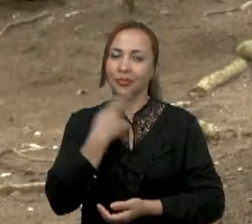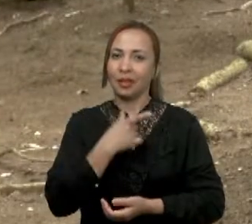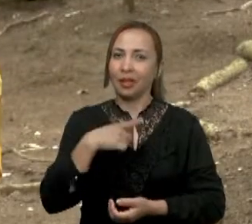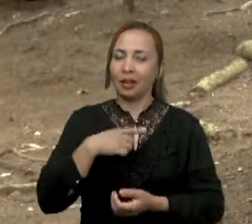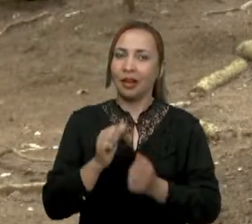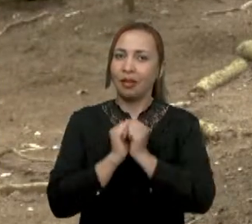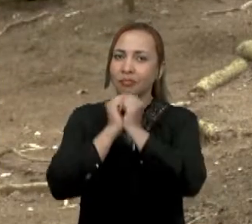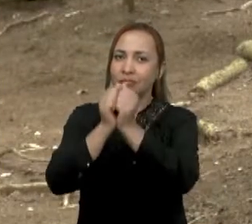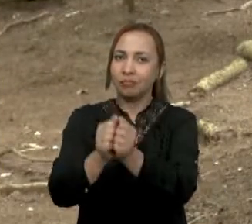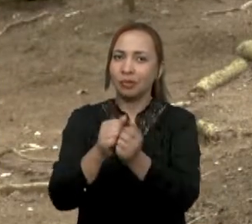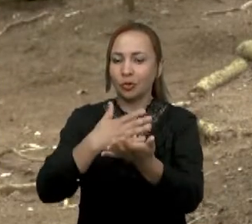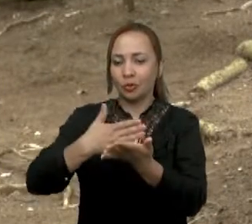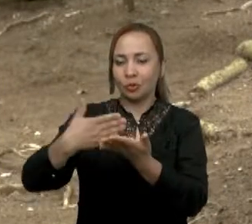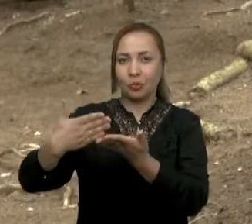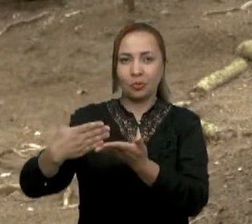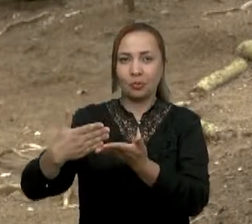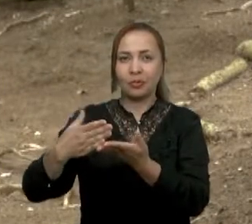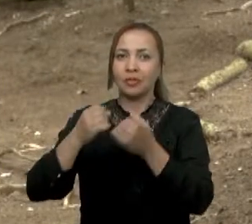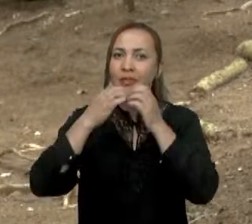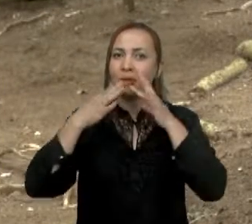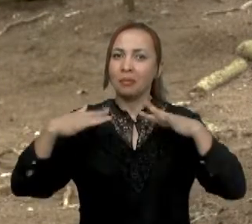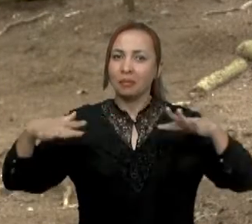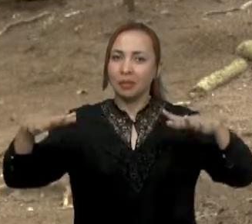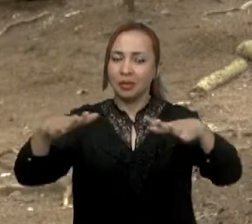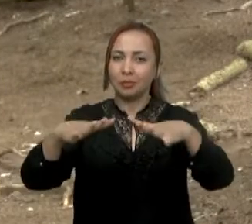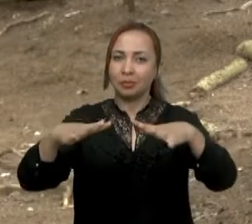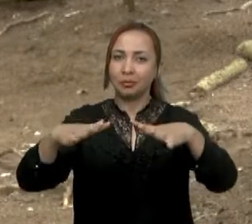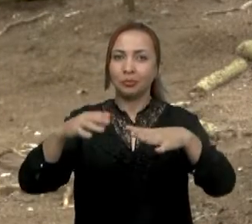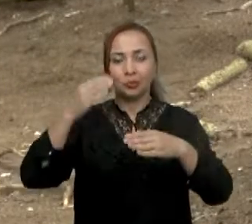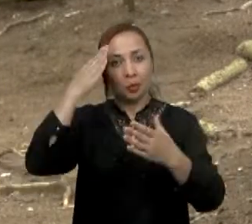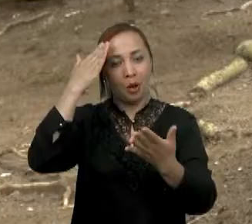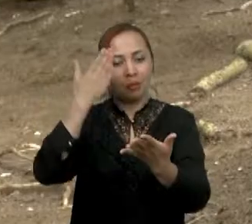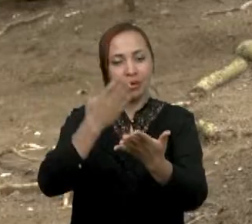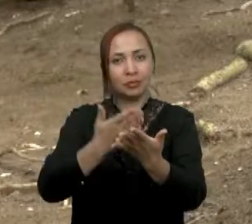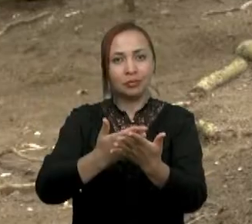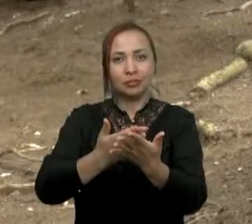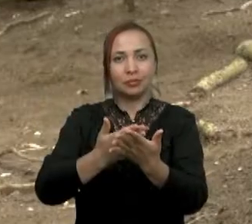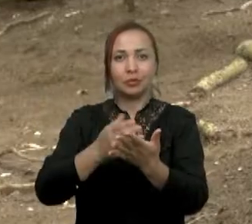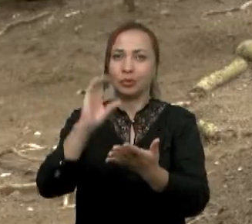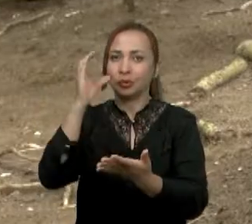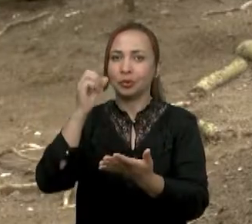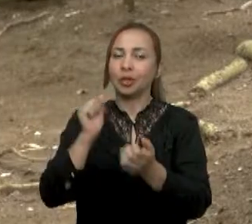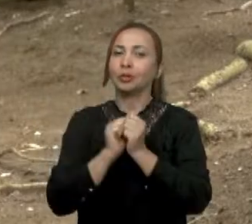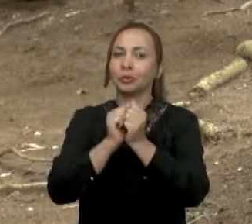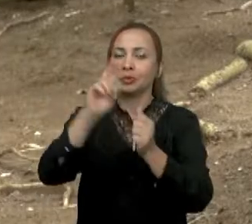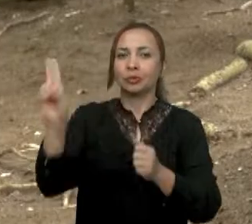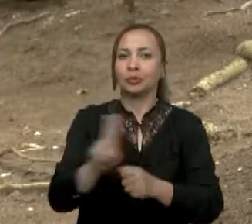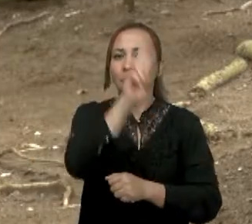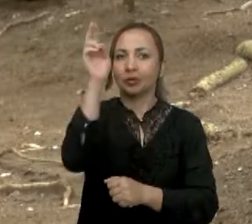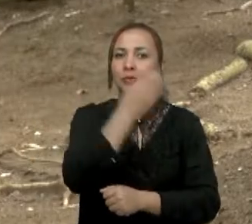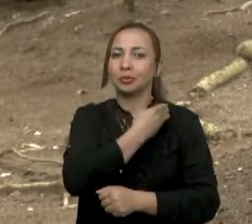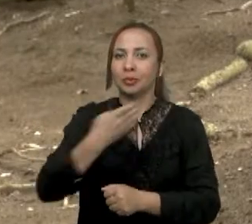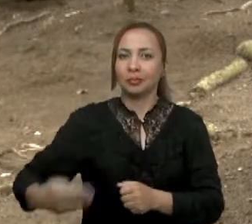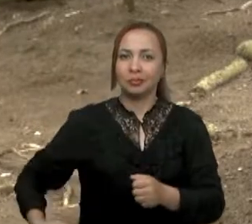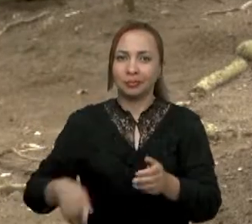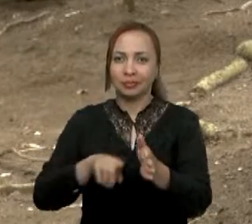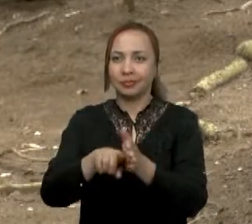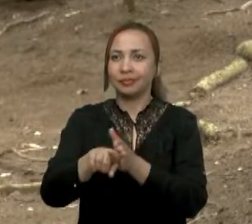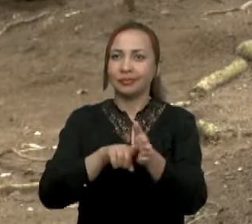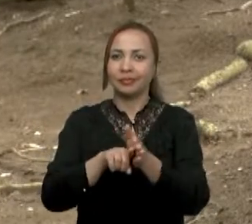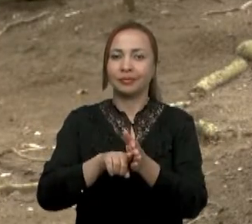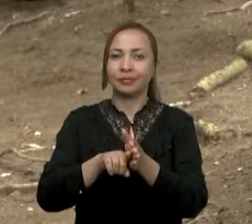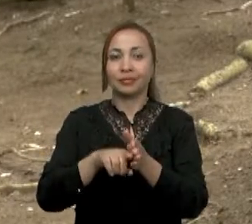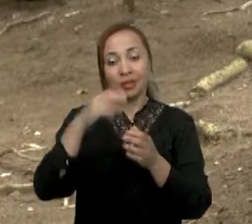e a gente tem acompanhado desde o início da pandemia um compromisso dos cientistas das Universidades públicas com a pesquisa